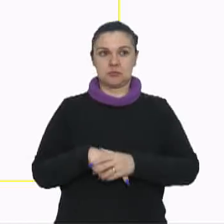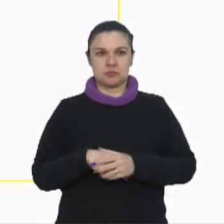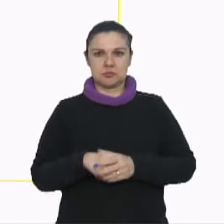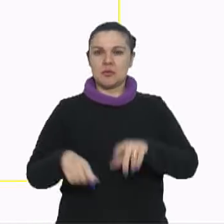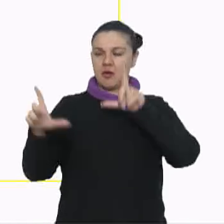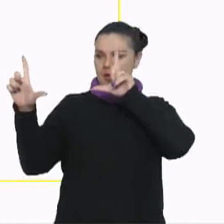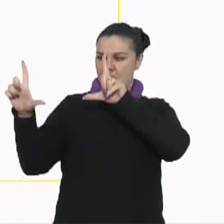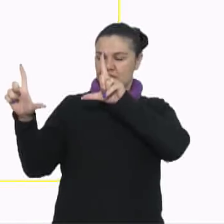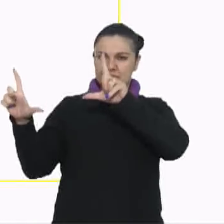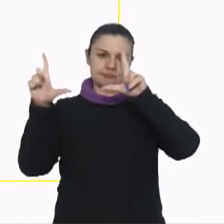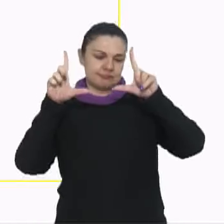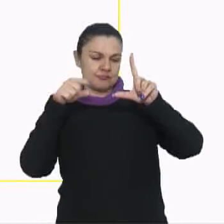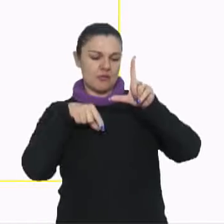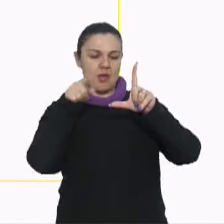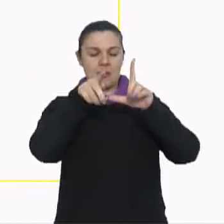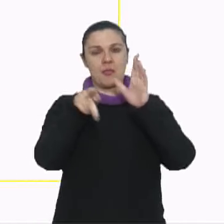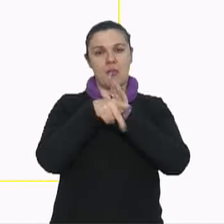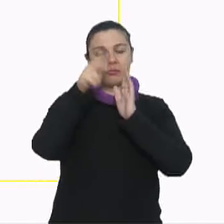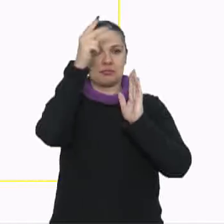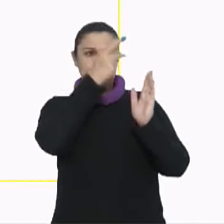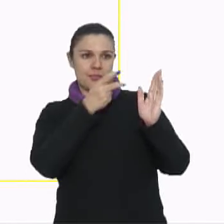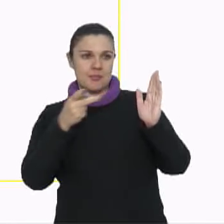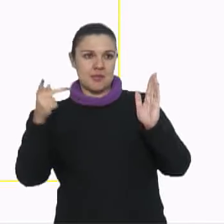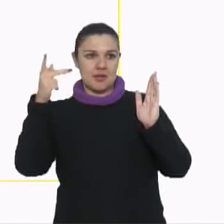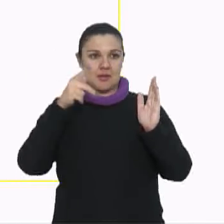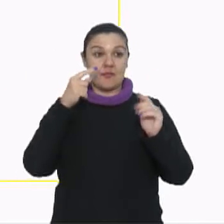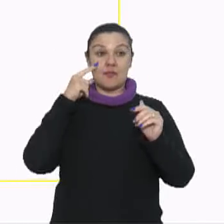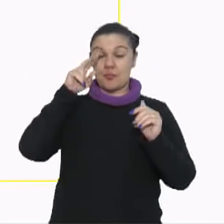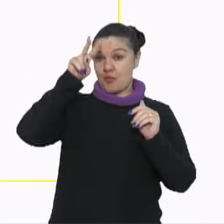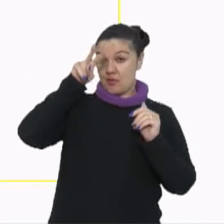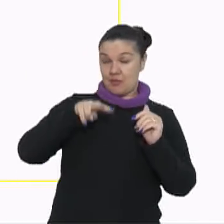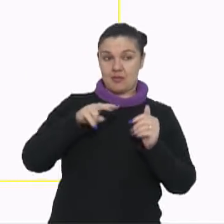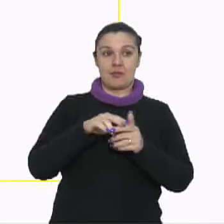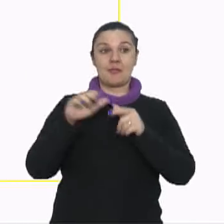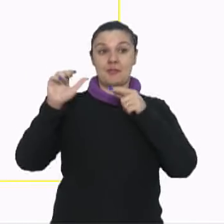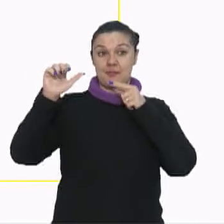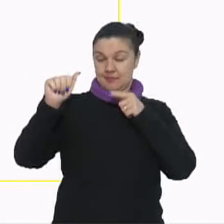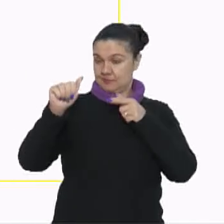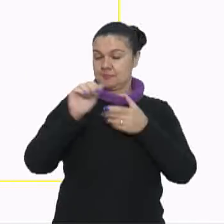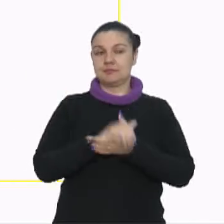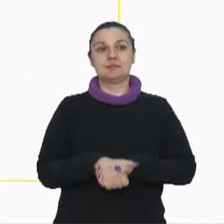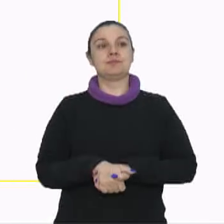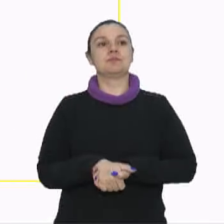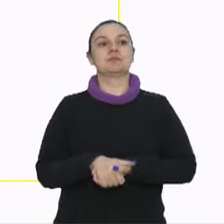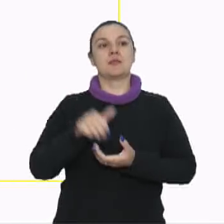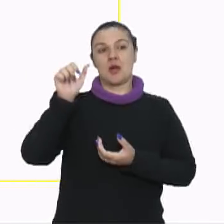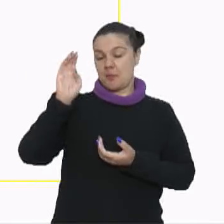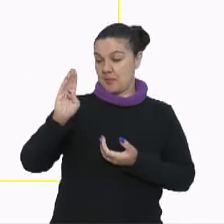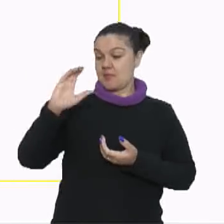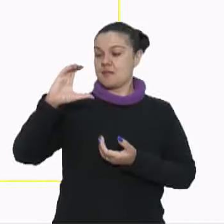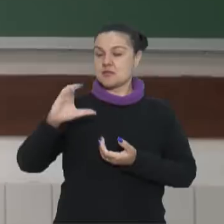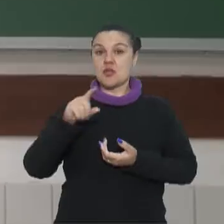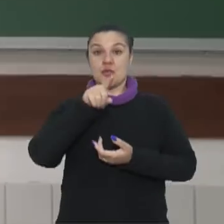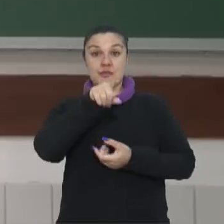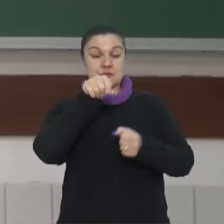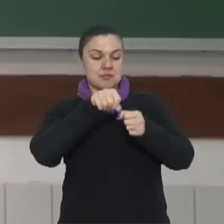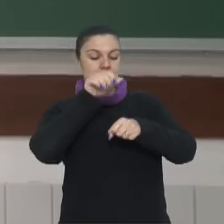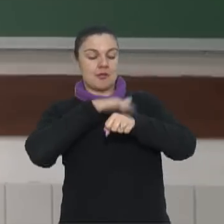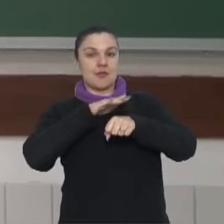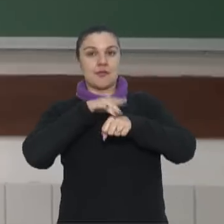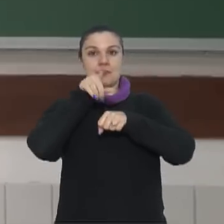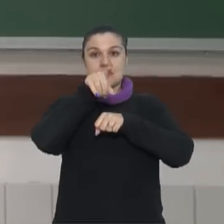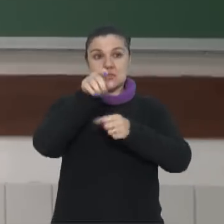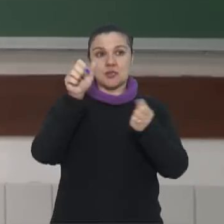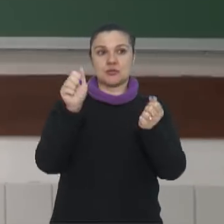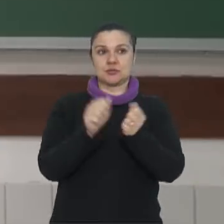tela ao lado é do pintor Rogério Borges. Vamos lê-la. Letra A, letra B e letra C, você vai fazer aí para entrar no